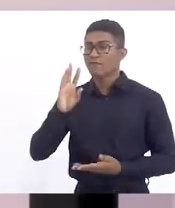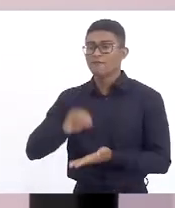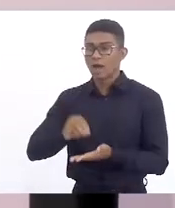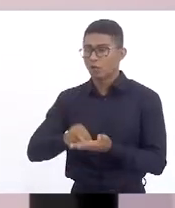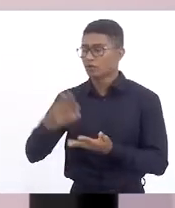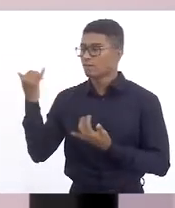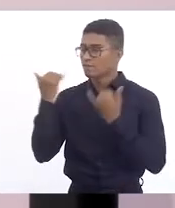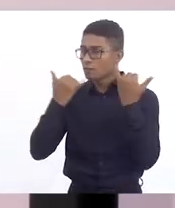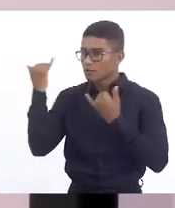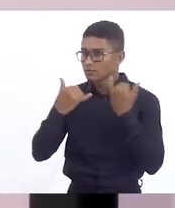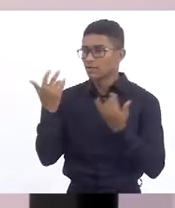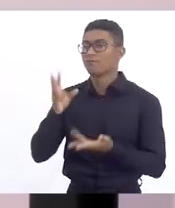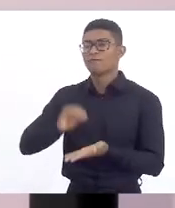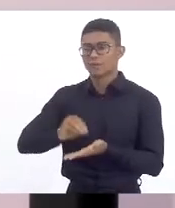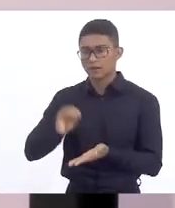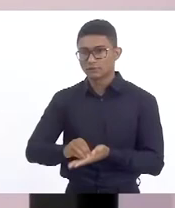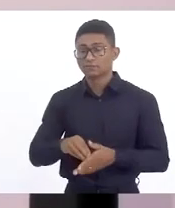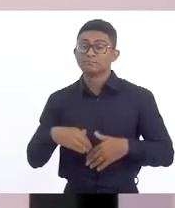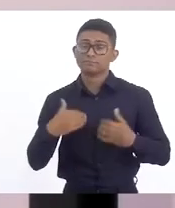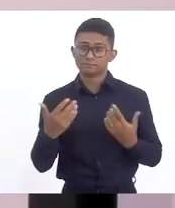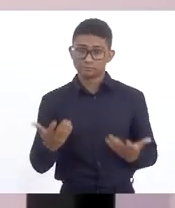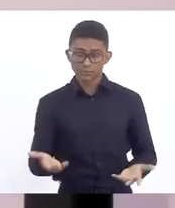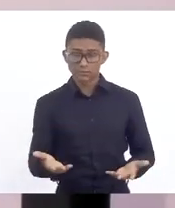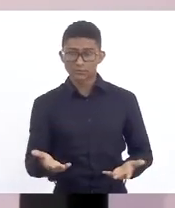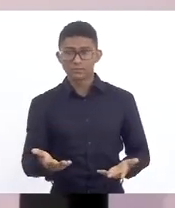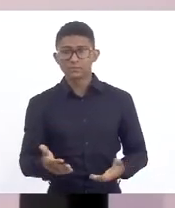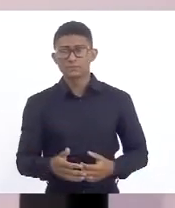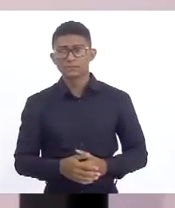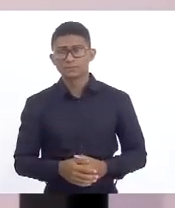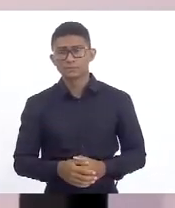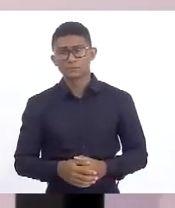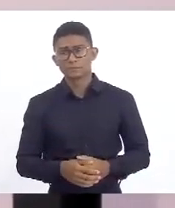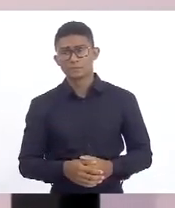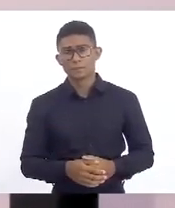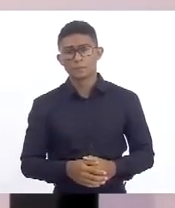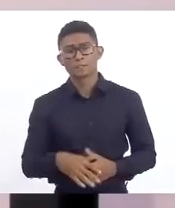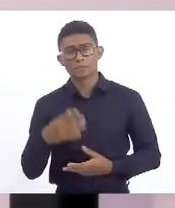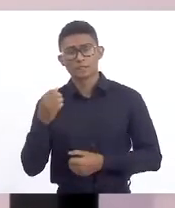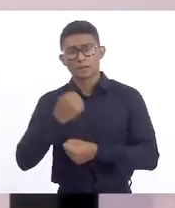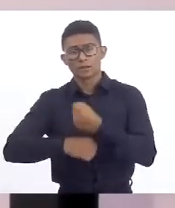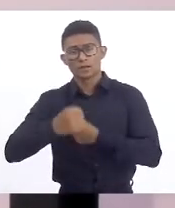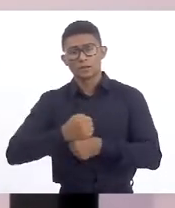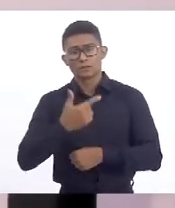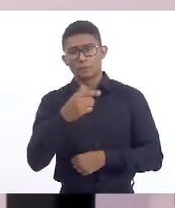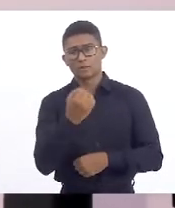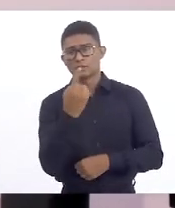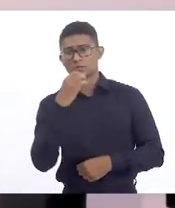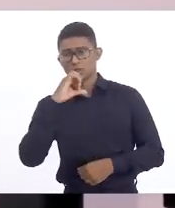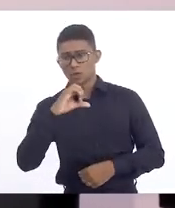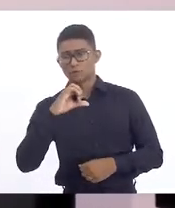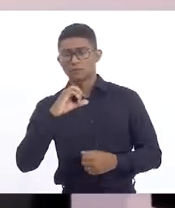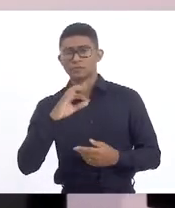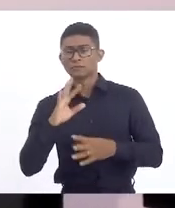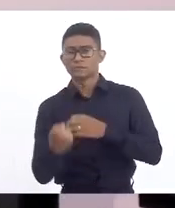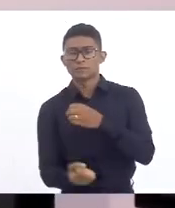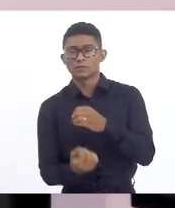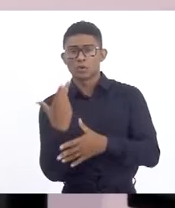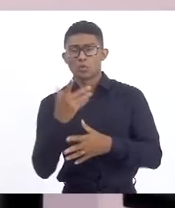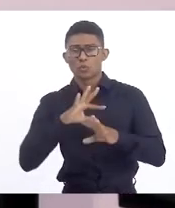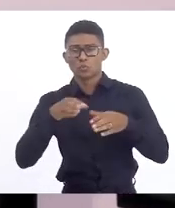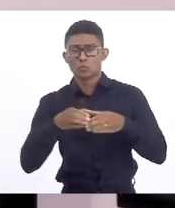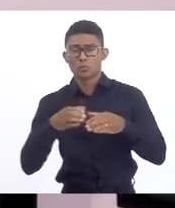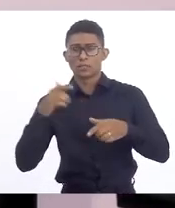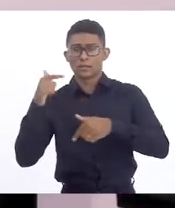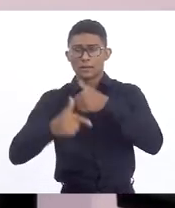papel do órgão regulador da gestão de recursos hídricos. No ano 2019-2020, foi criado um grupo de trabalho,